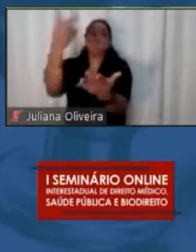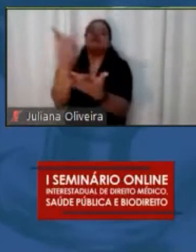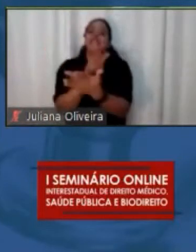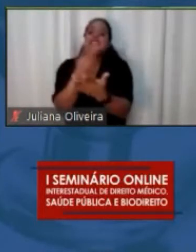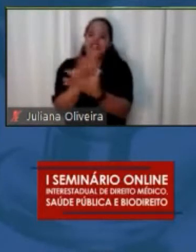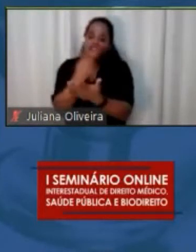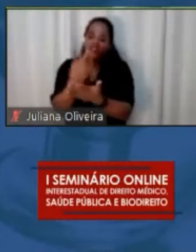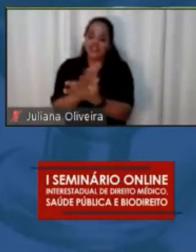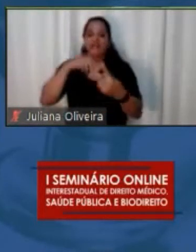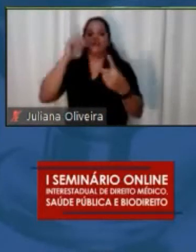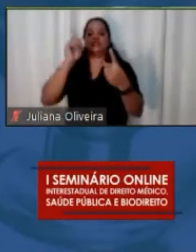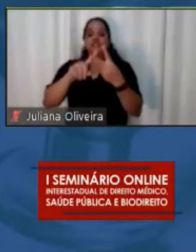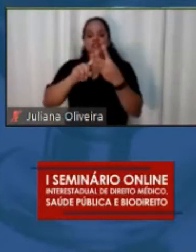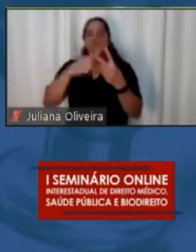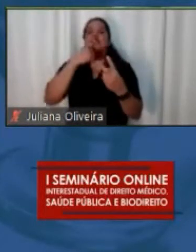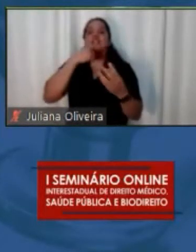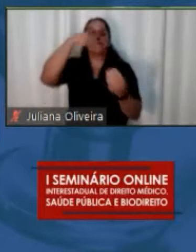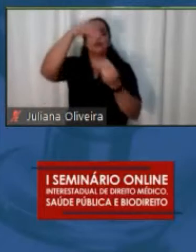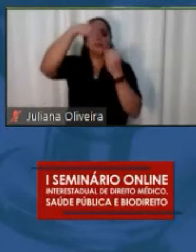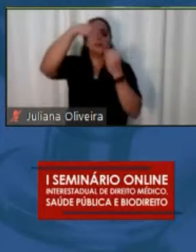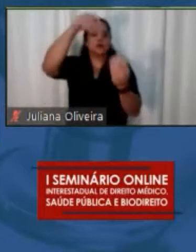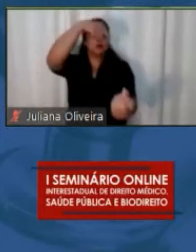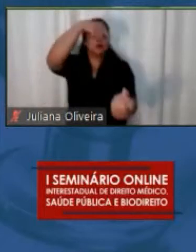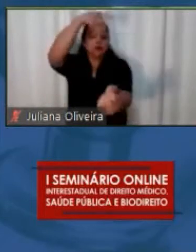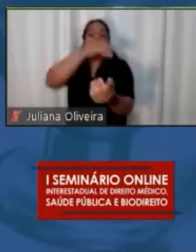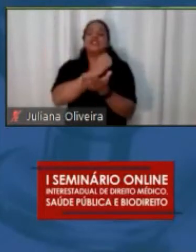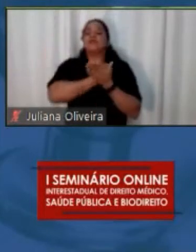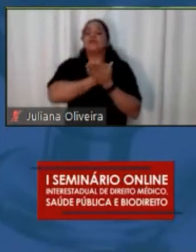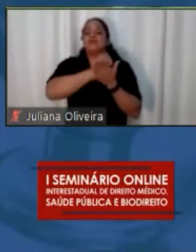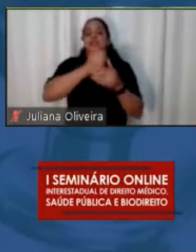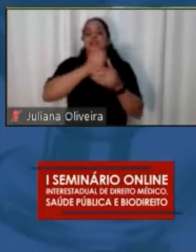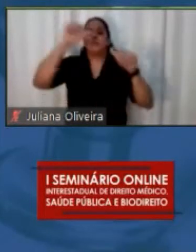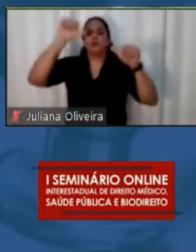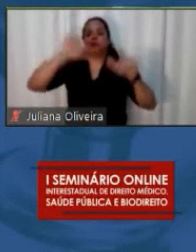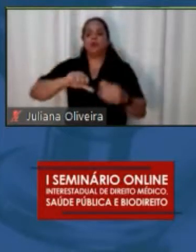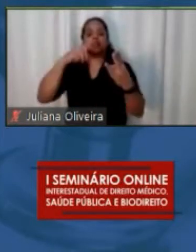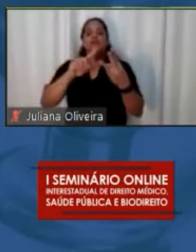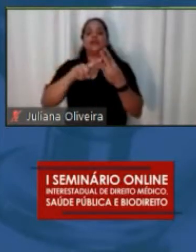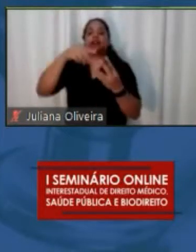transfusão tardia ou evitável e erros de estocagem ou